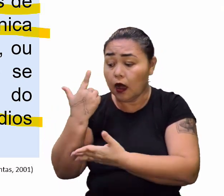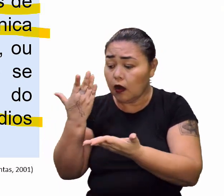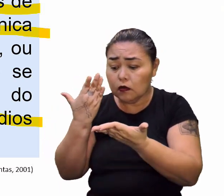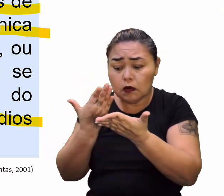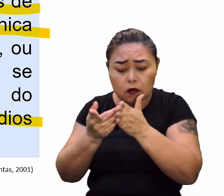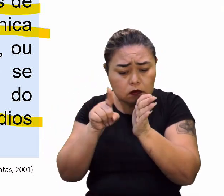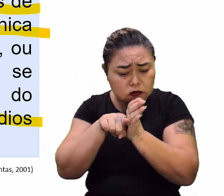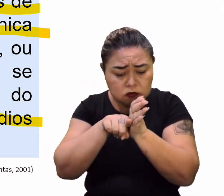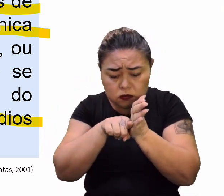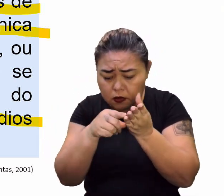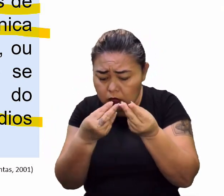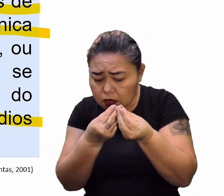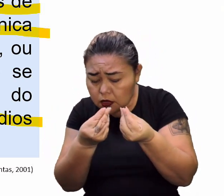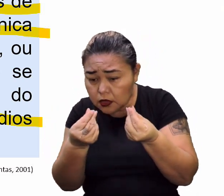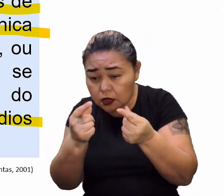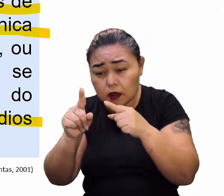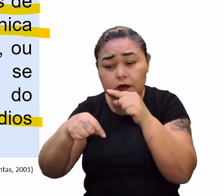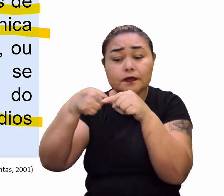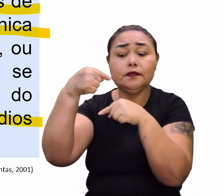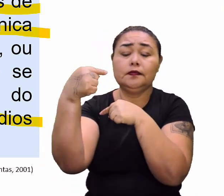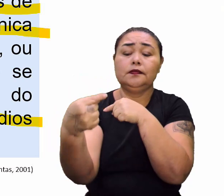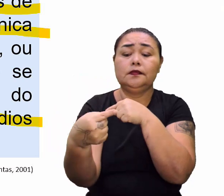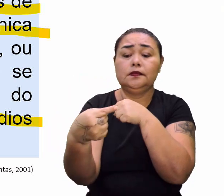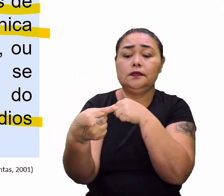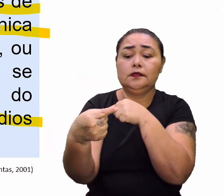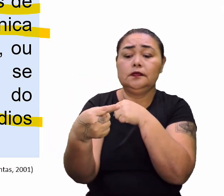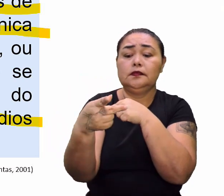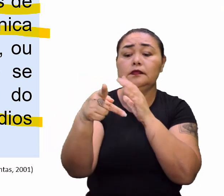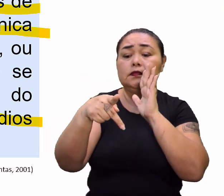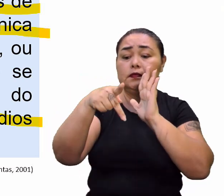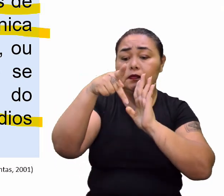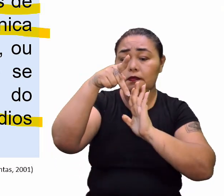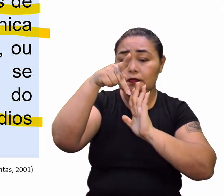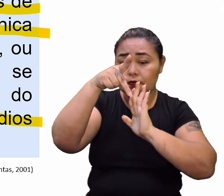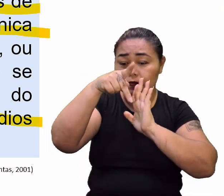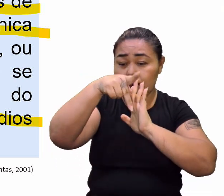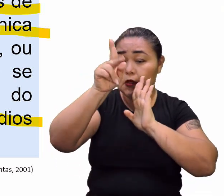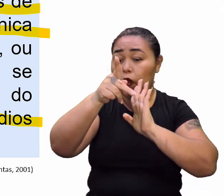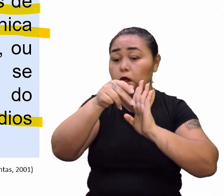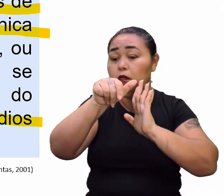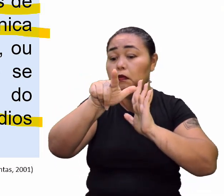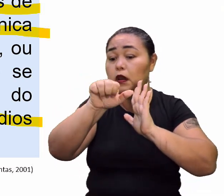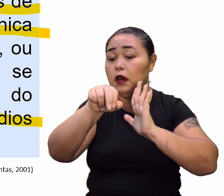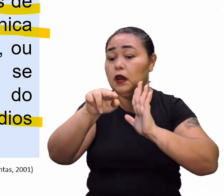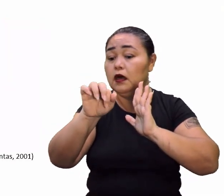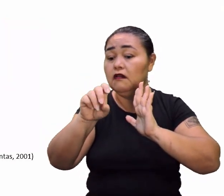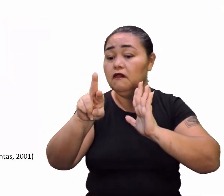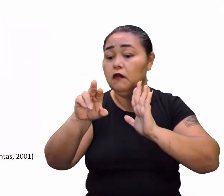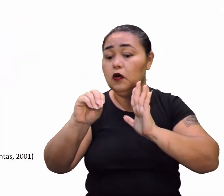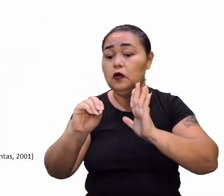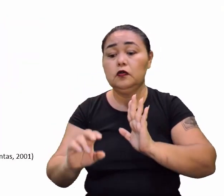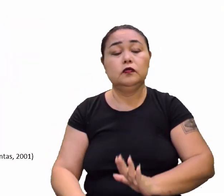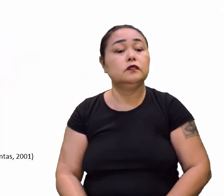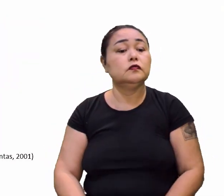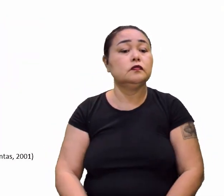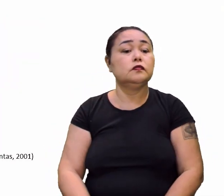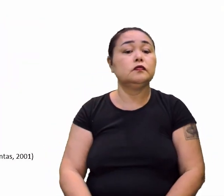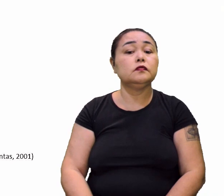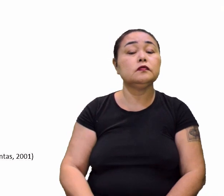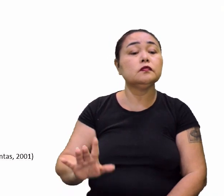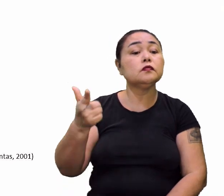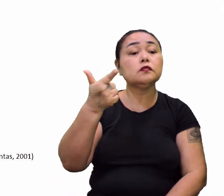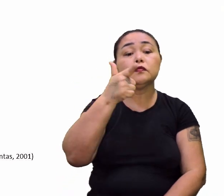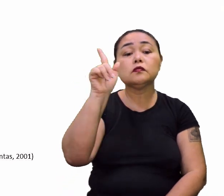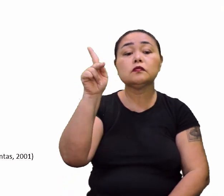mais minucioso. Com certeza. Que vai vir lá com o Planafloro. Muito bem. Isso, estamos falando da década de 70. Exatamente. Então,